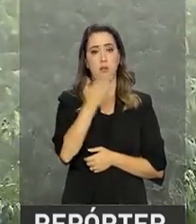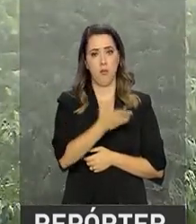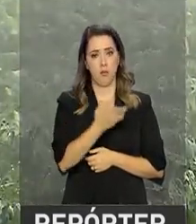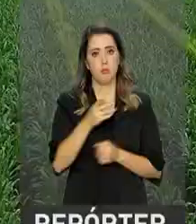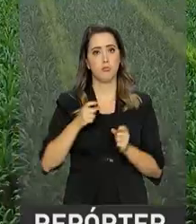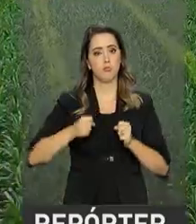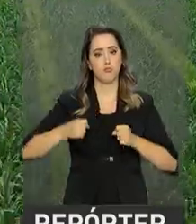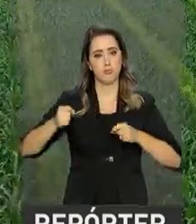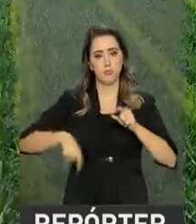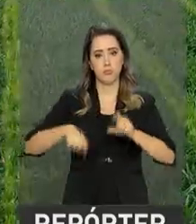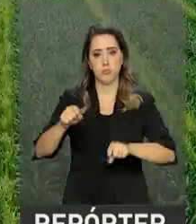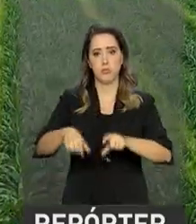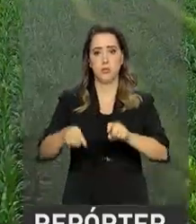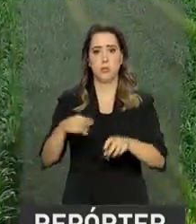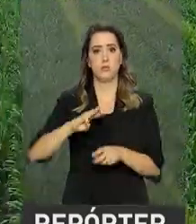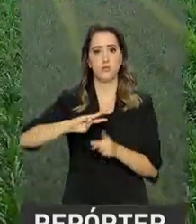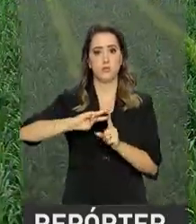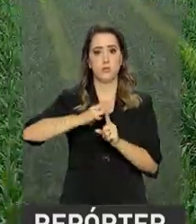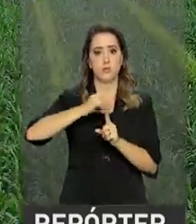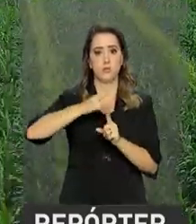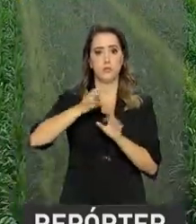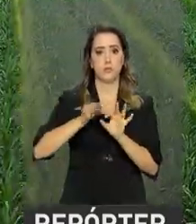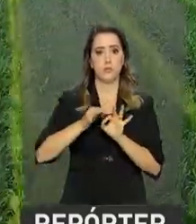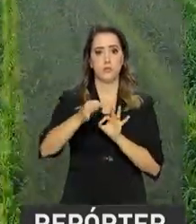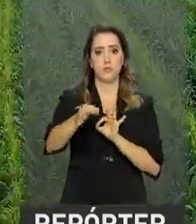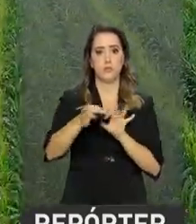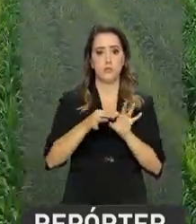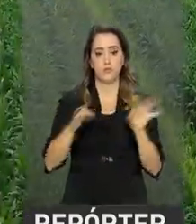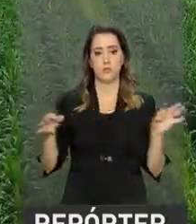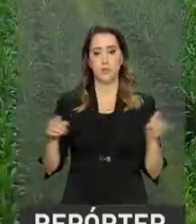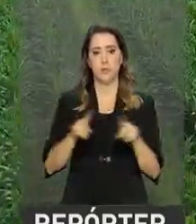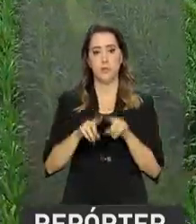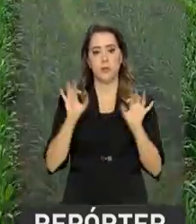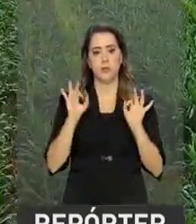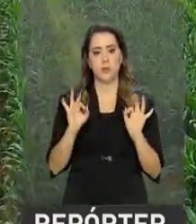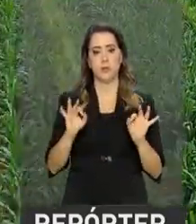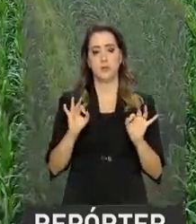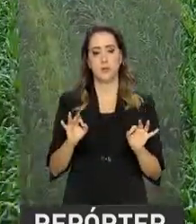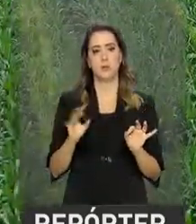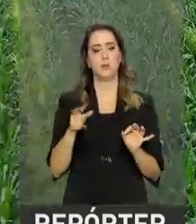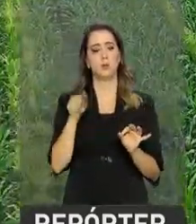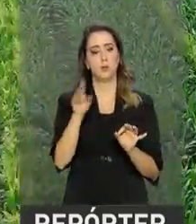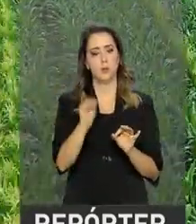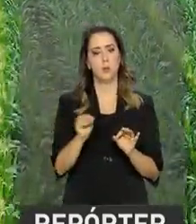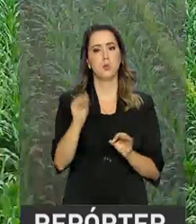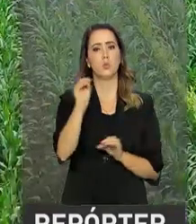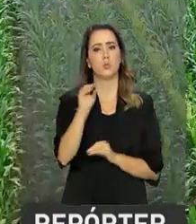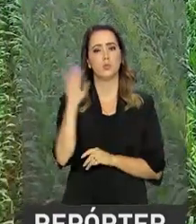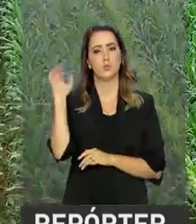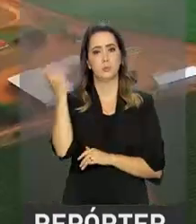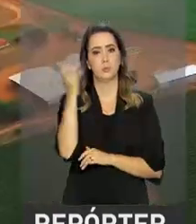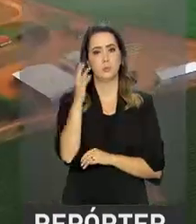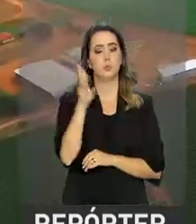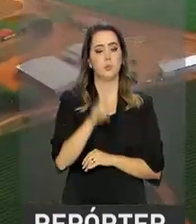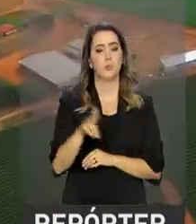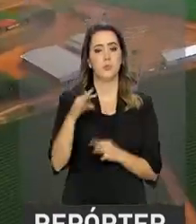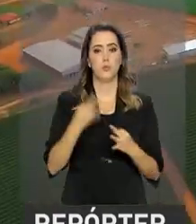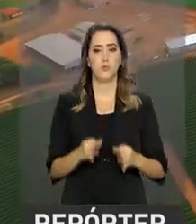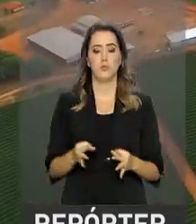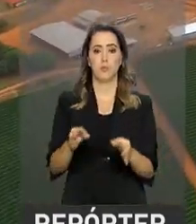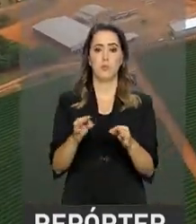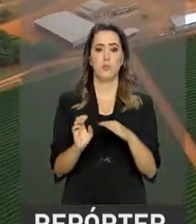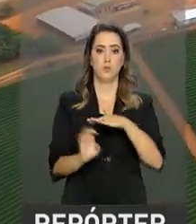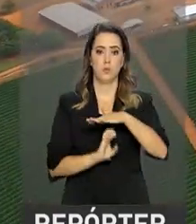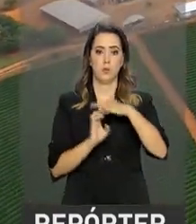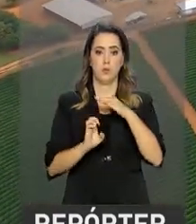A estimativa é triplicar a área. Mas isso de forma sustentável e com o uso de tecnologia. E a Embrapa